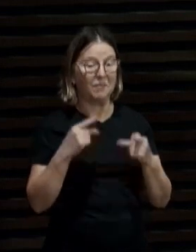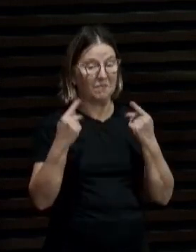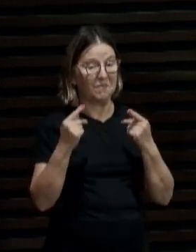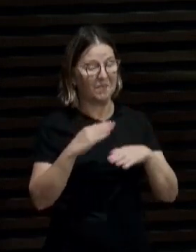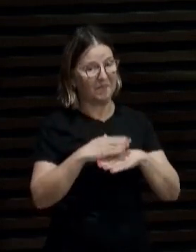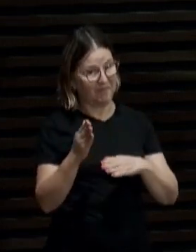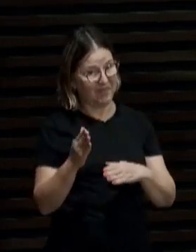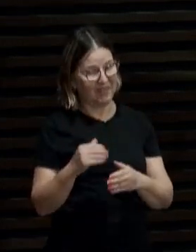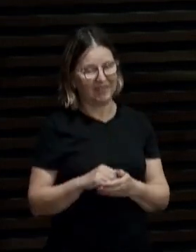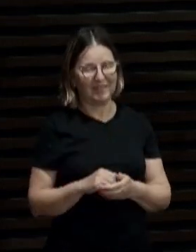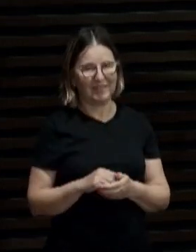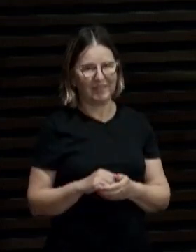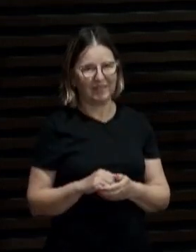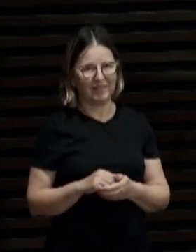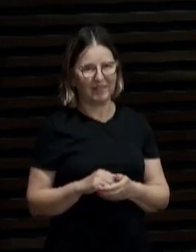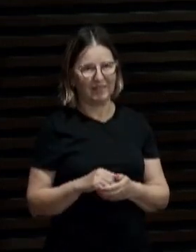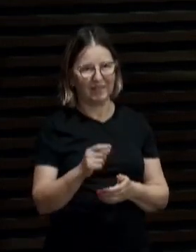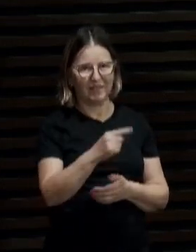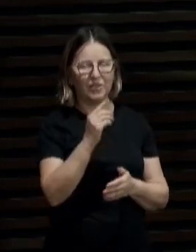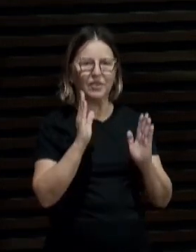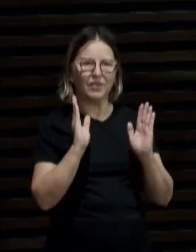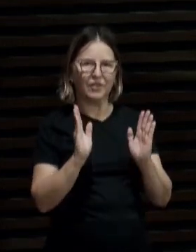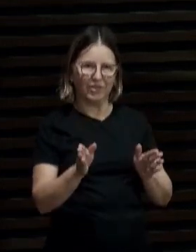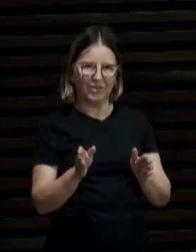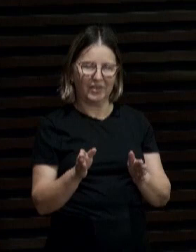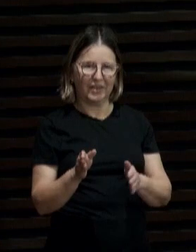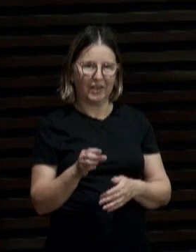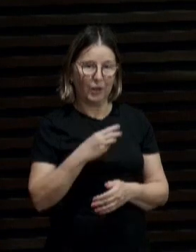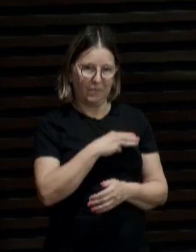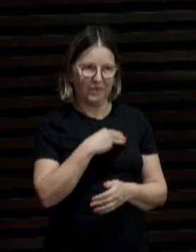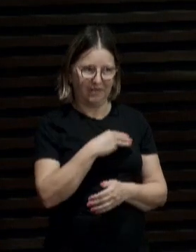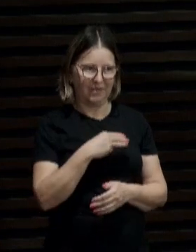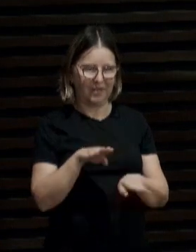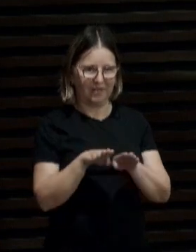Individualmente e como igreja, nós já fomos mais missionários, meus irmãos?